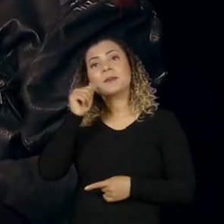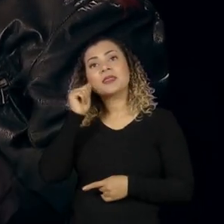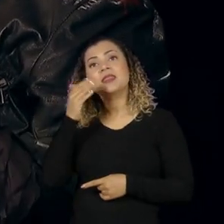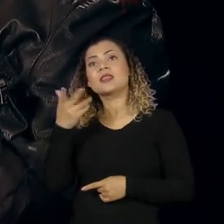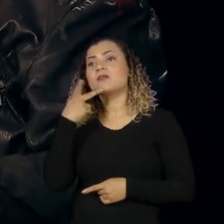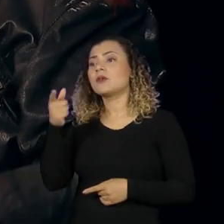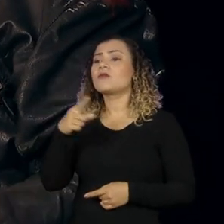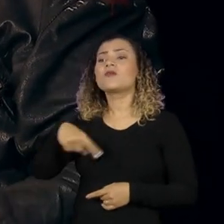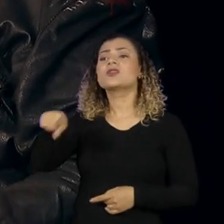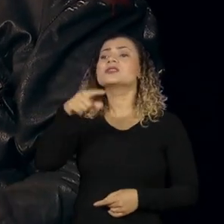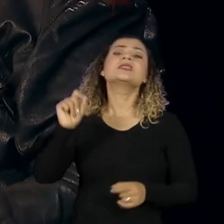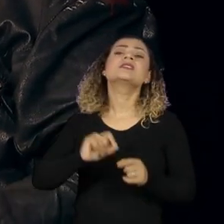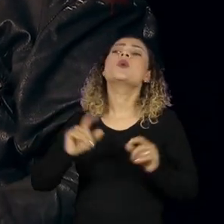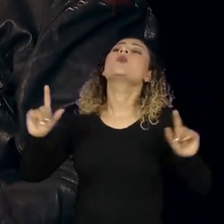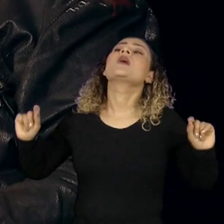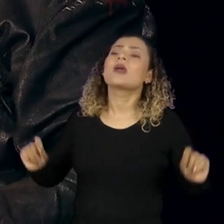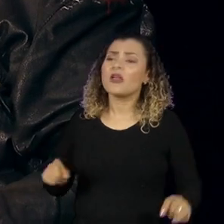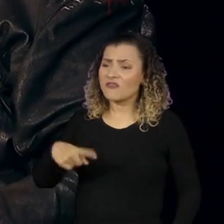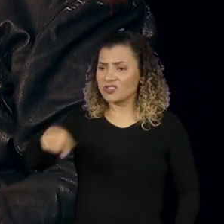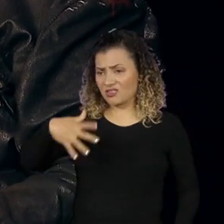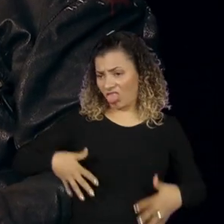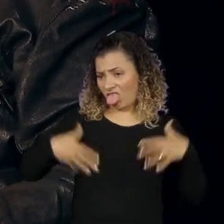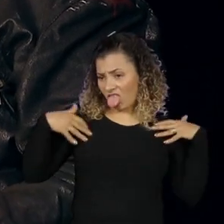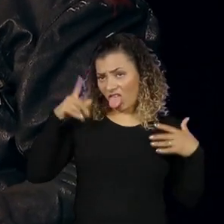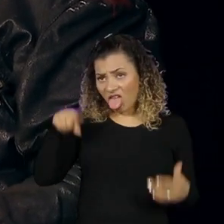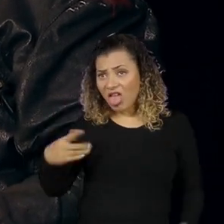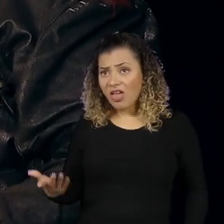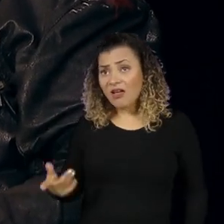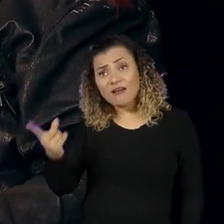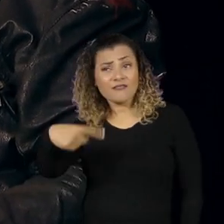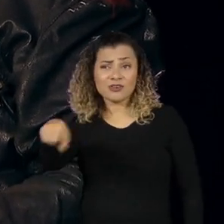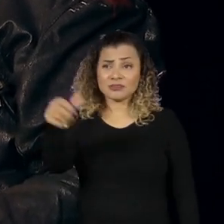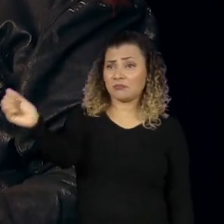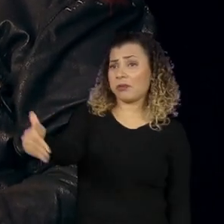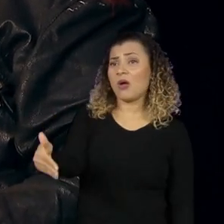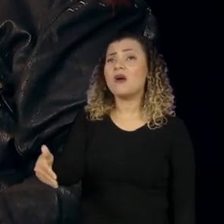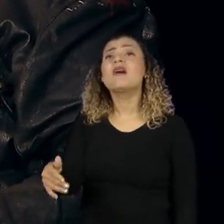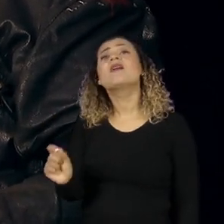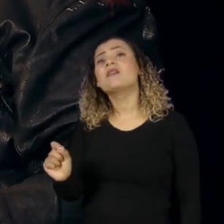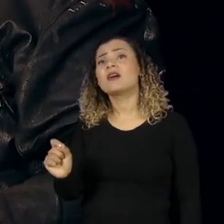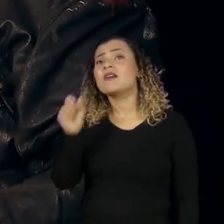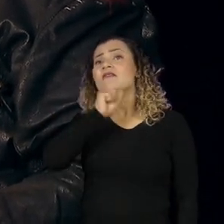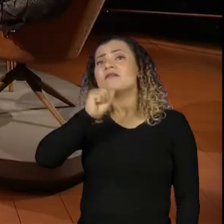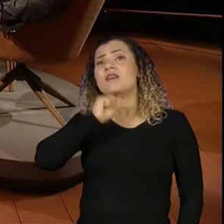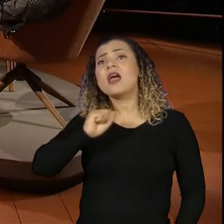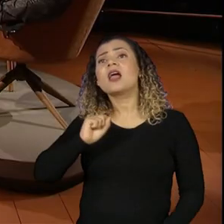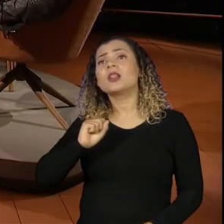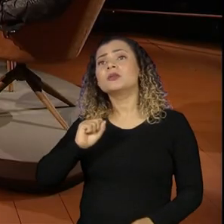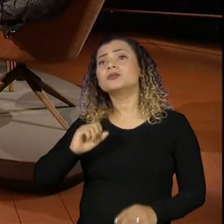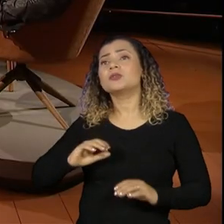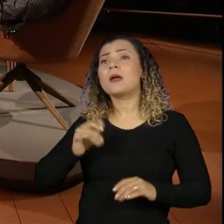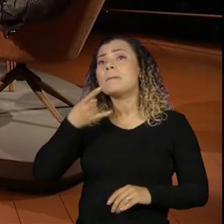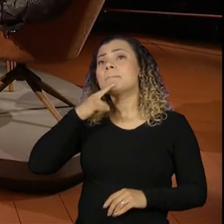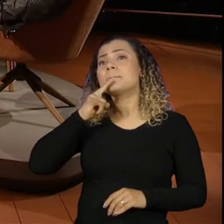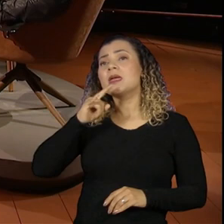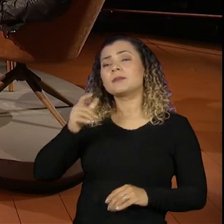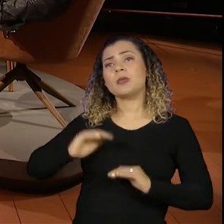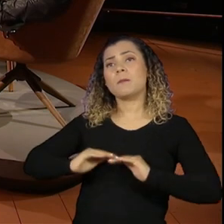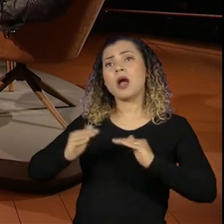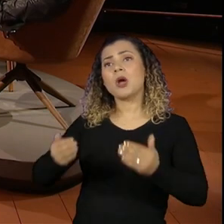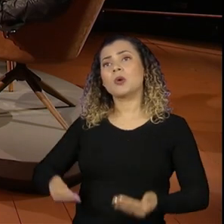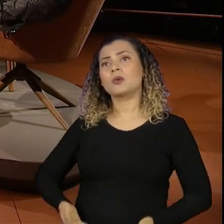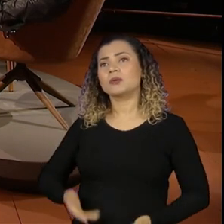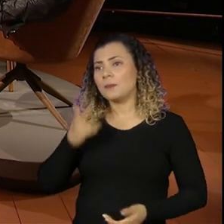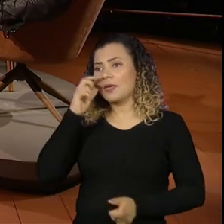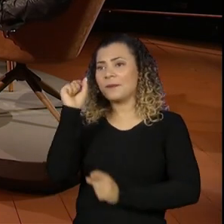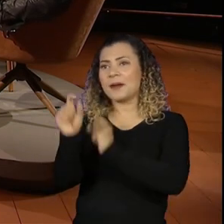quem vocês pensam que são? Vocês se acham grande coisa, né? Vocês não passam de uns velhos bêbados, barrigudos, tocadores de blues. Ela querendo